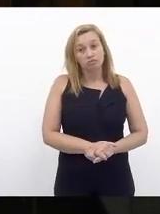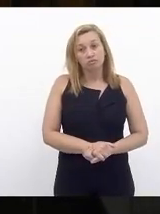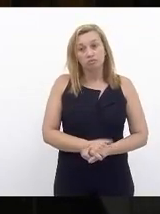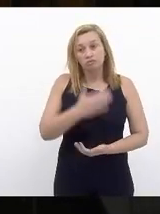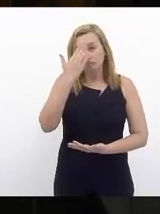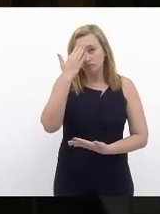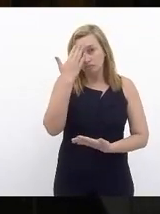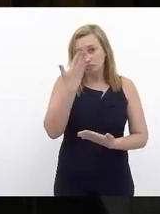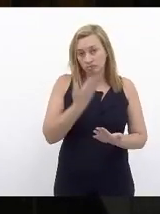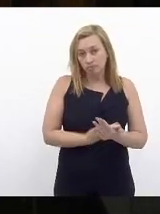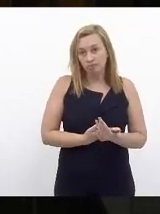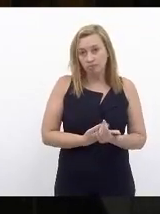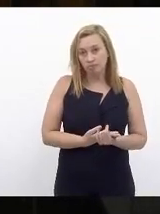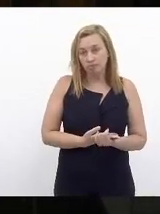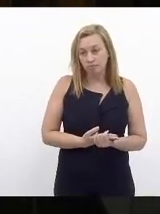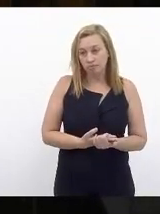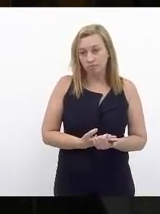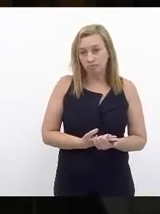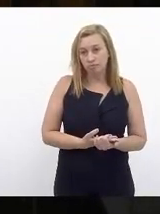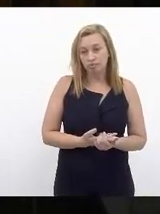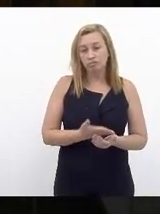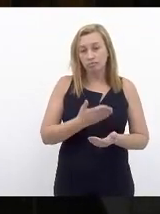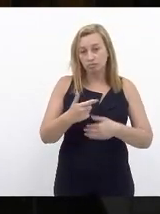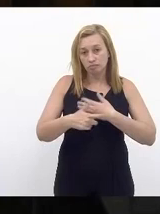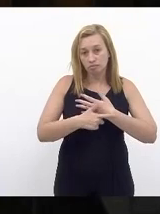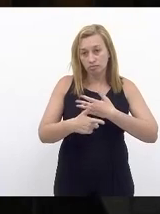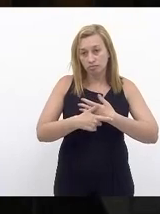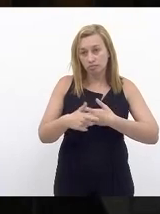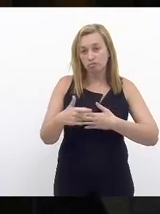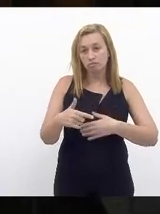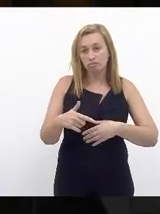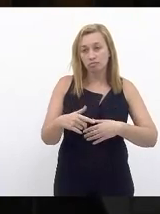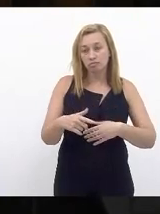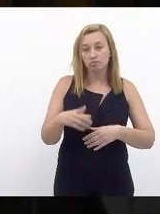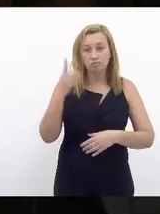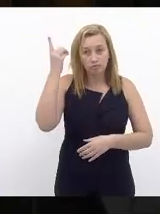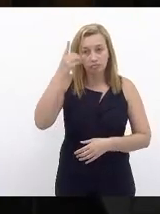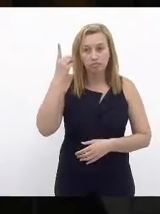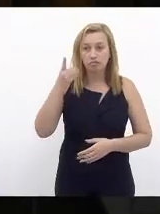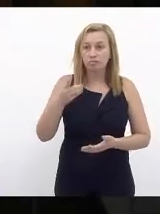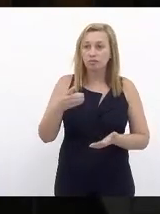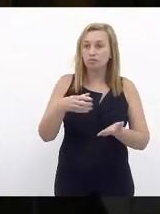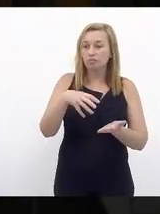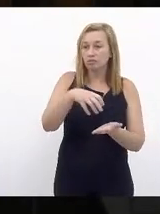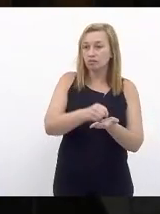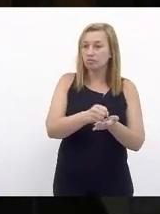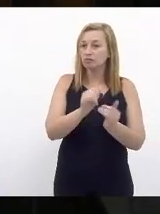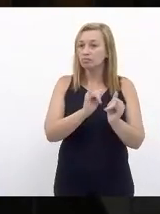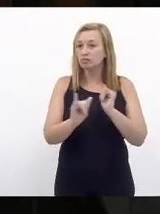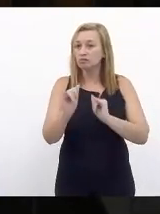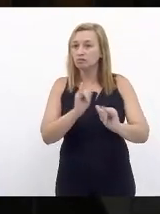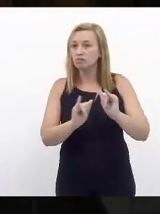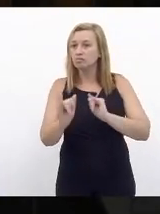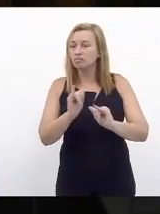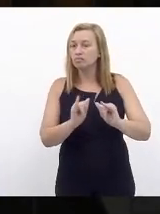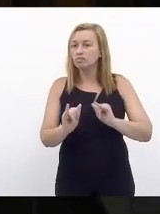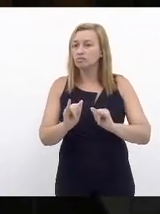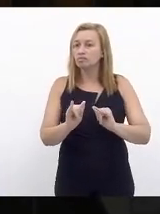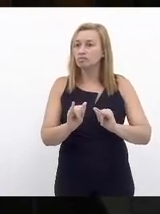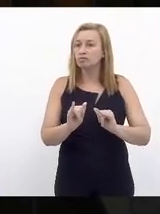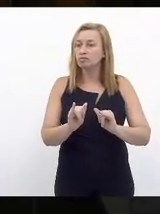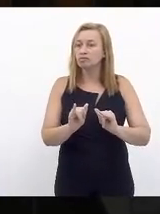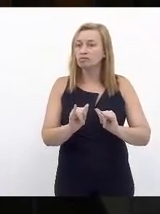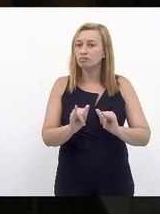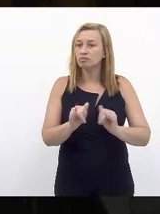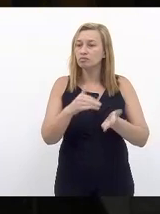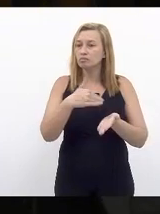cumprindo a missão de um parlamentar, eu aqui estou protocolando um requerimento de informações